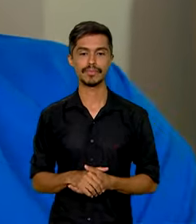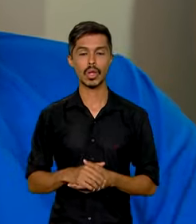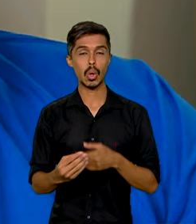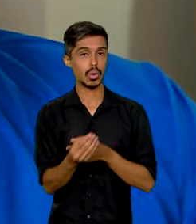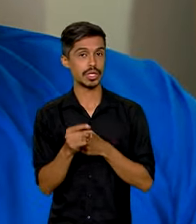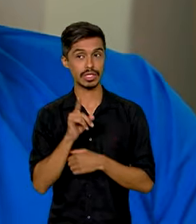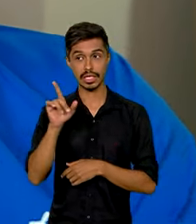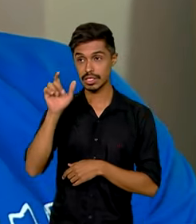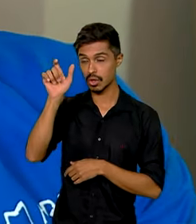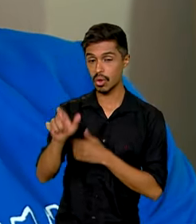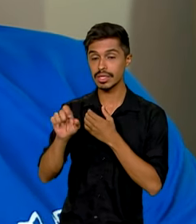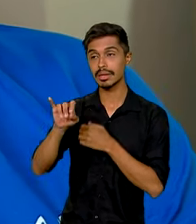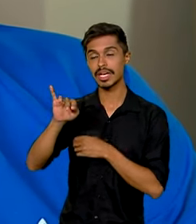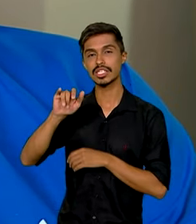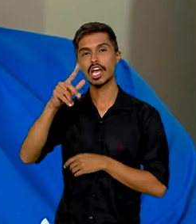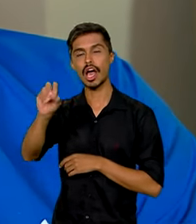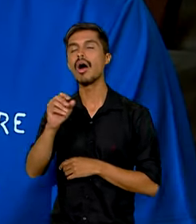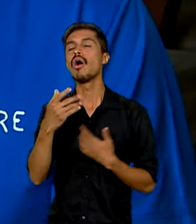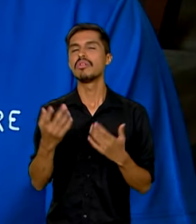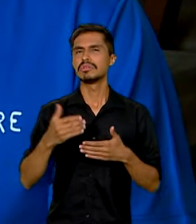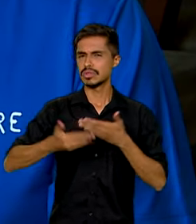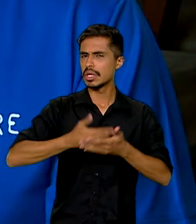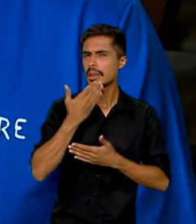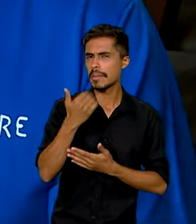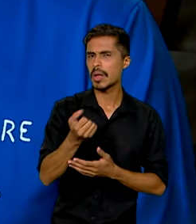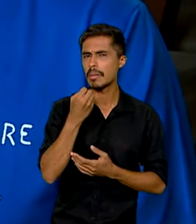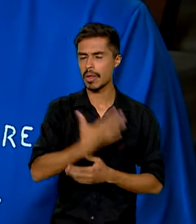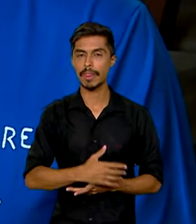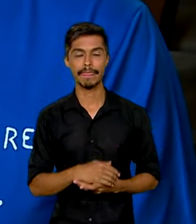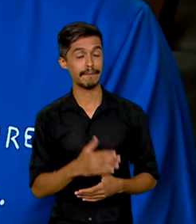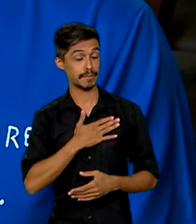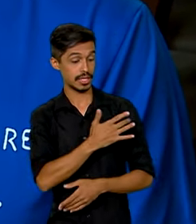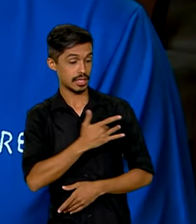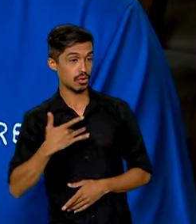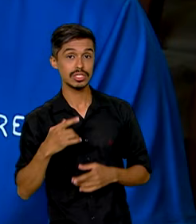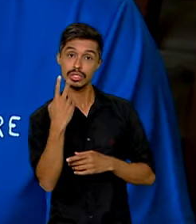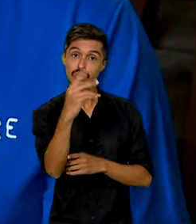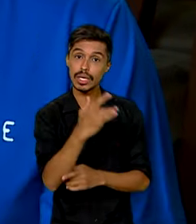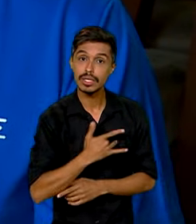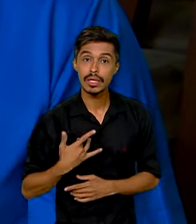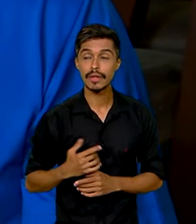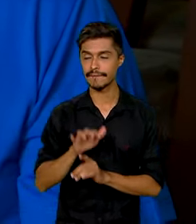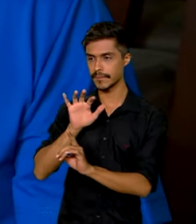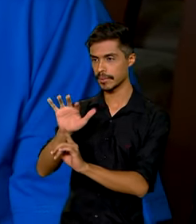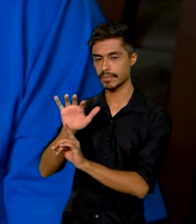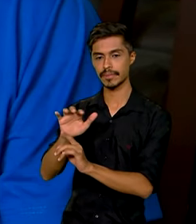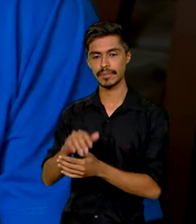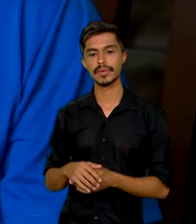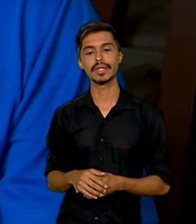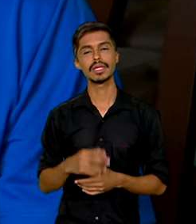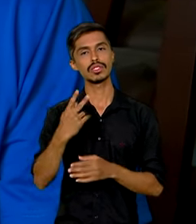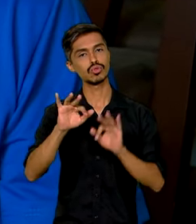que o seu Sebastião faz questão de compartilhar. E a minha saúde, a sua saúde, ela interfere na